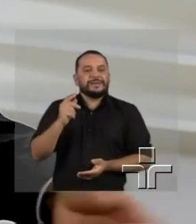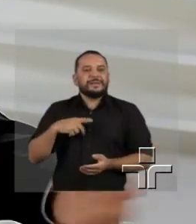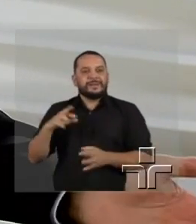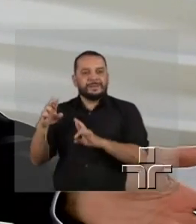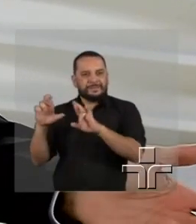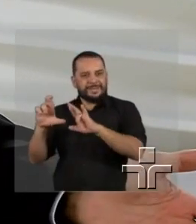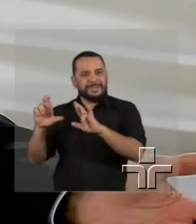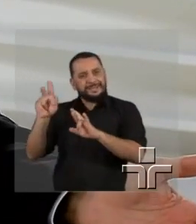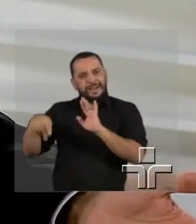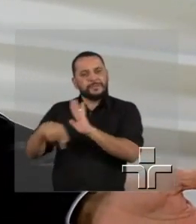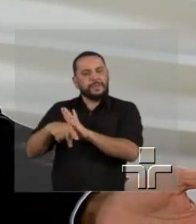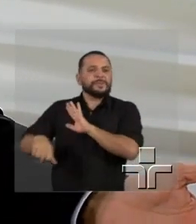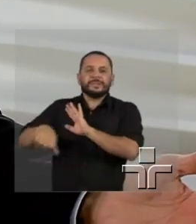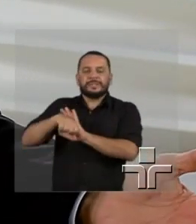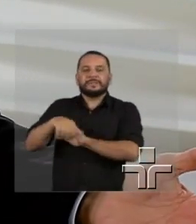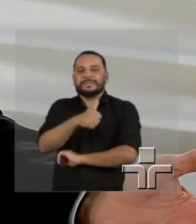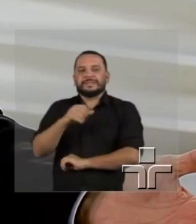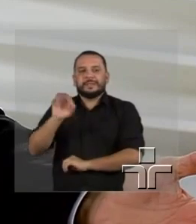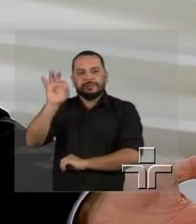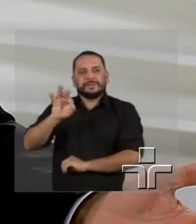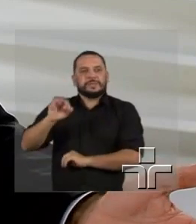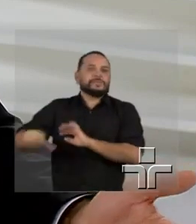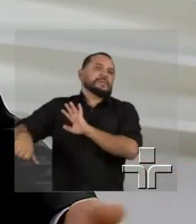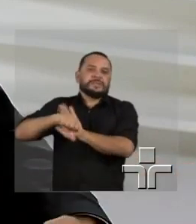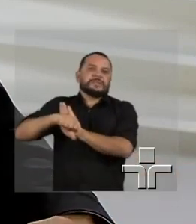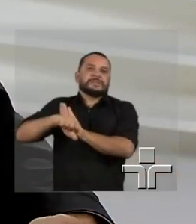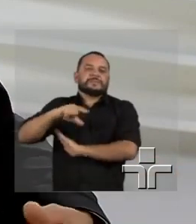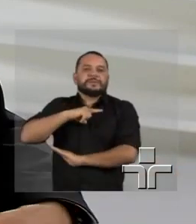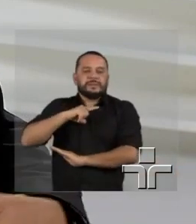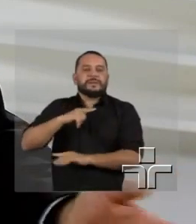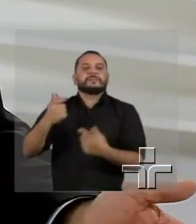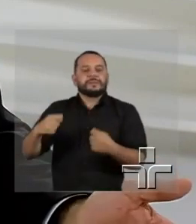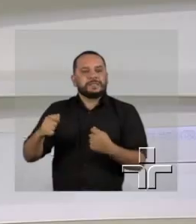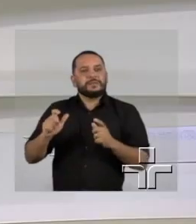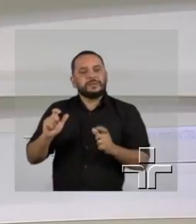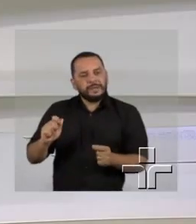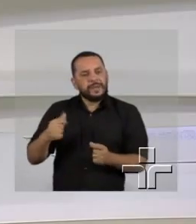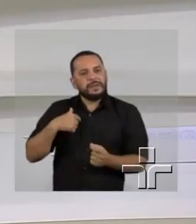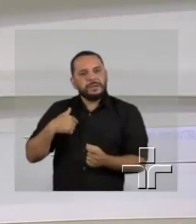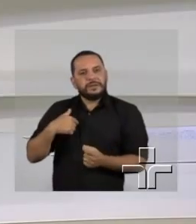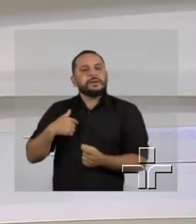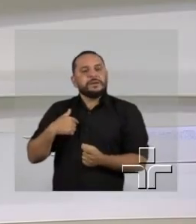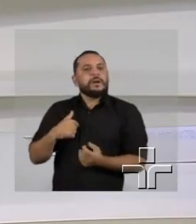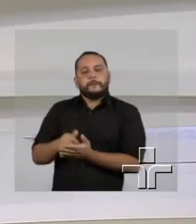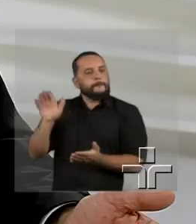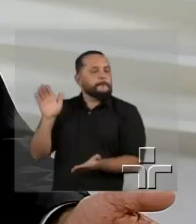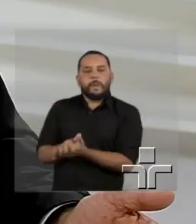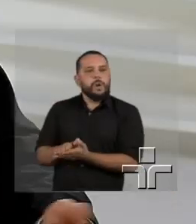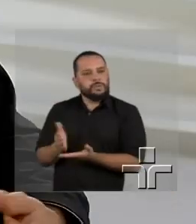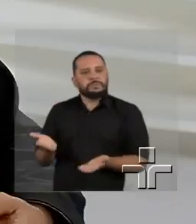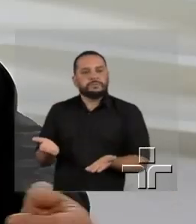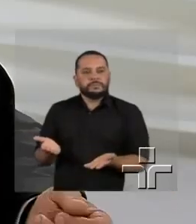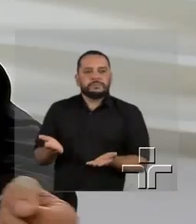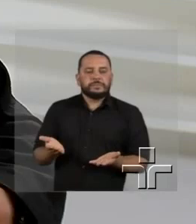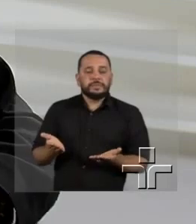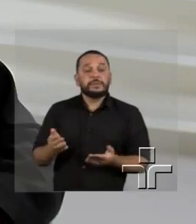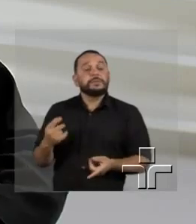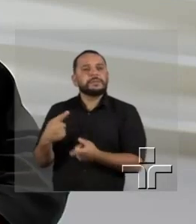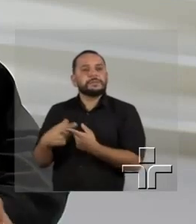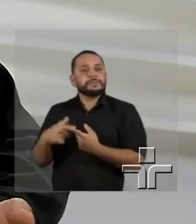Governo. Continuando o assunto do bloco anterior, a Cristina estava fazendo mais uma complementação da pergunta. Só